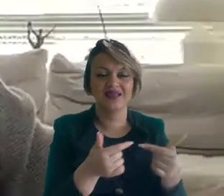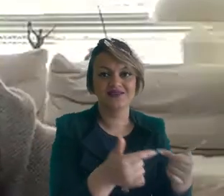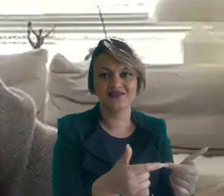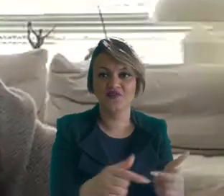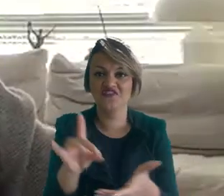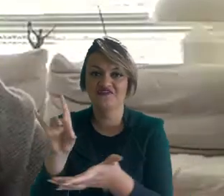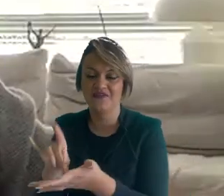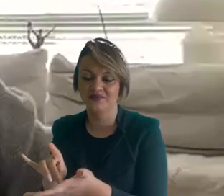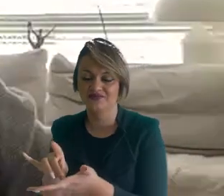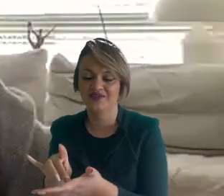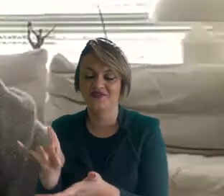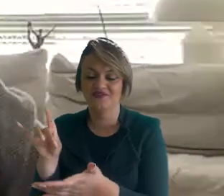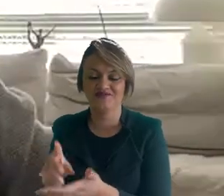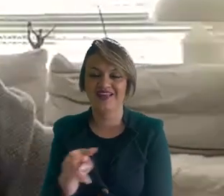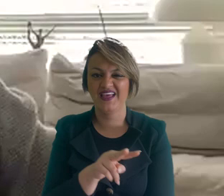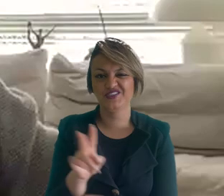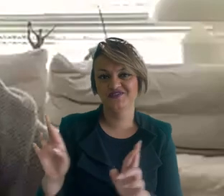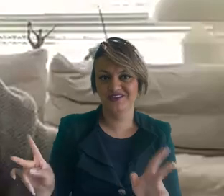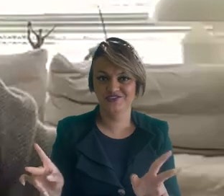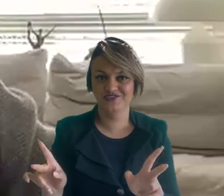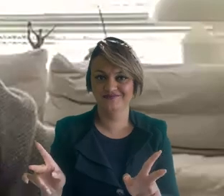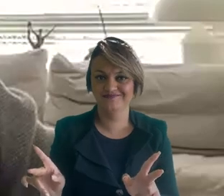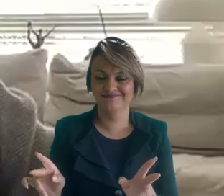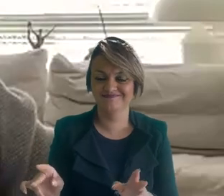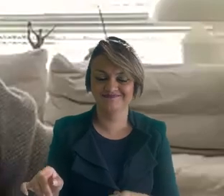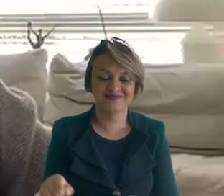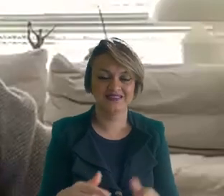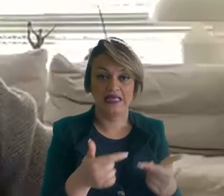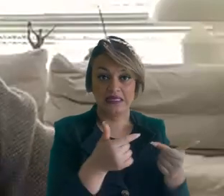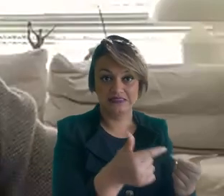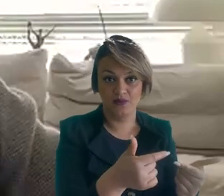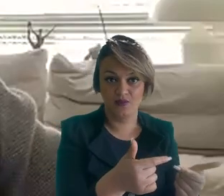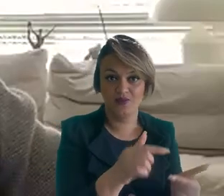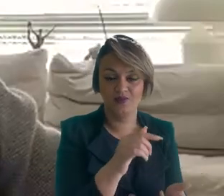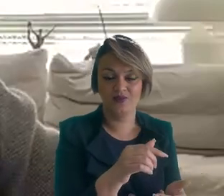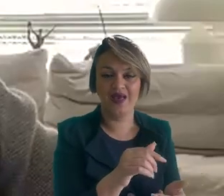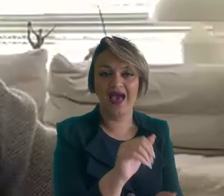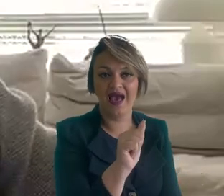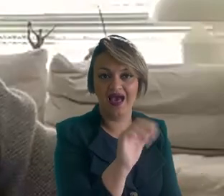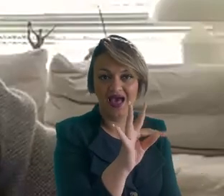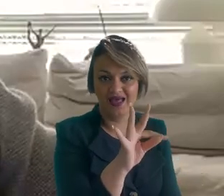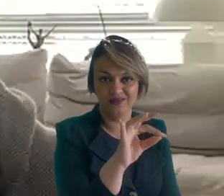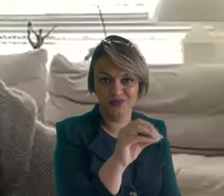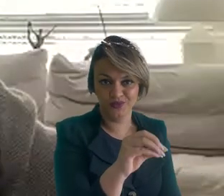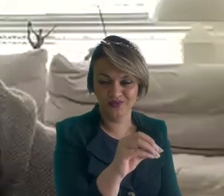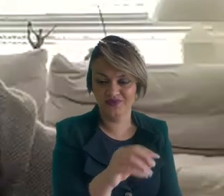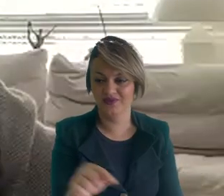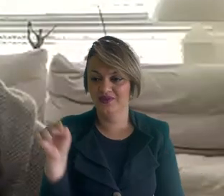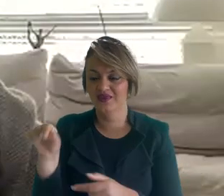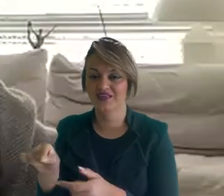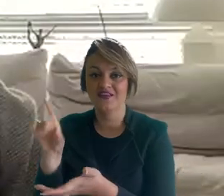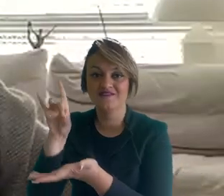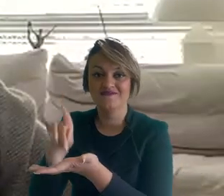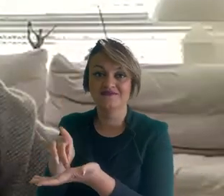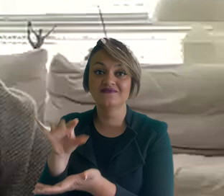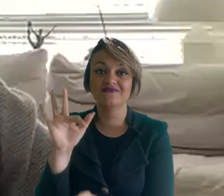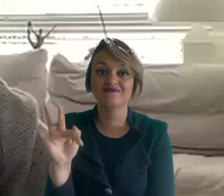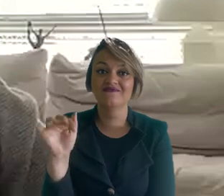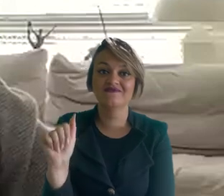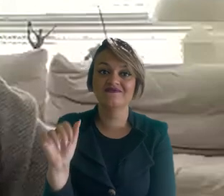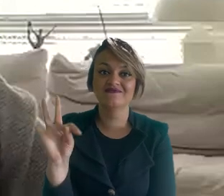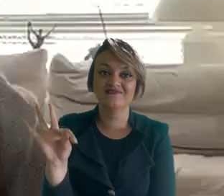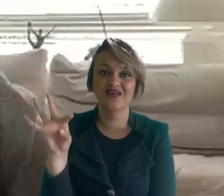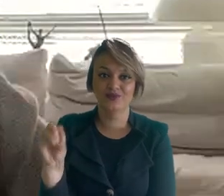é fato Mas nem todo fato é ato nem todo ato é negócio não é nos ensina a fenomenologia do direito civil